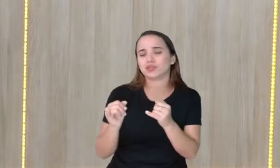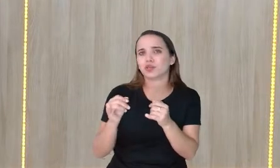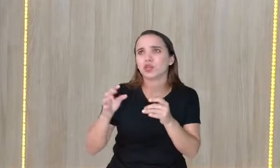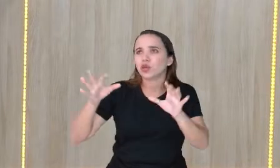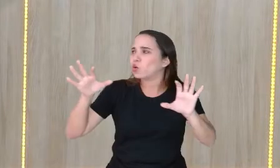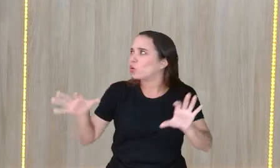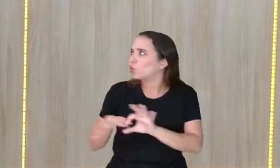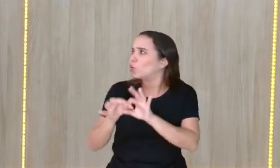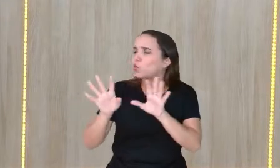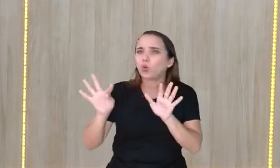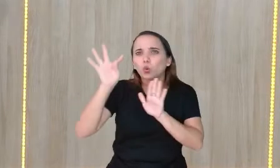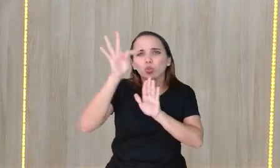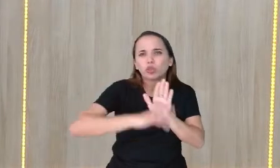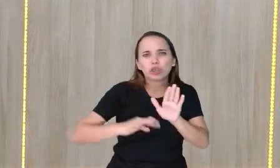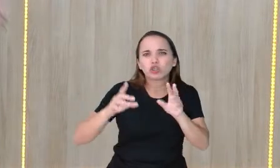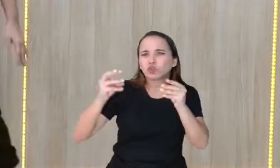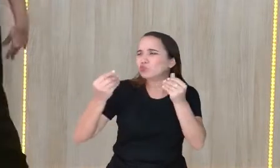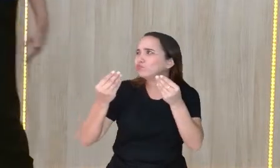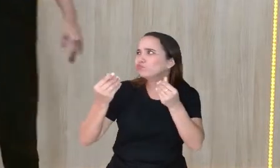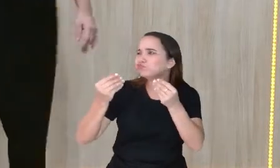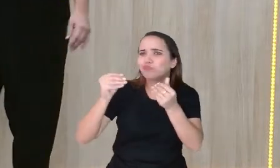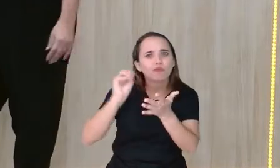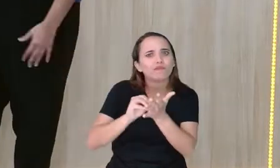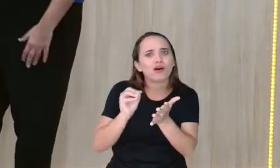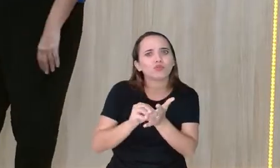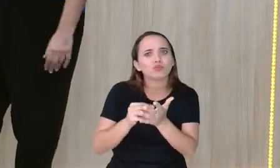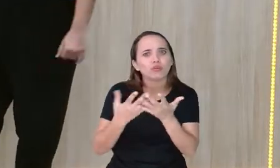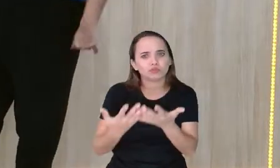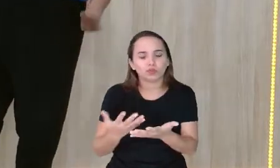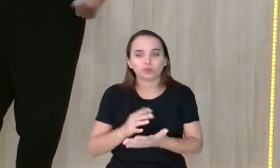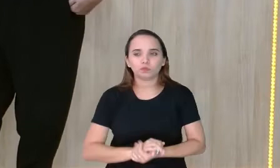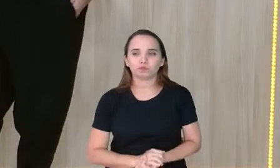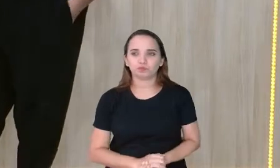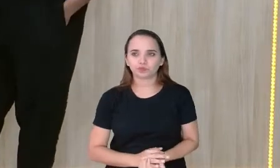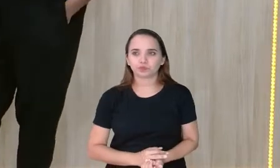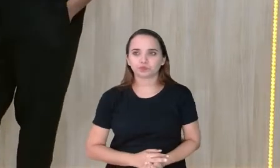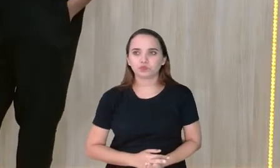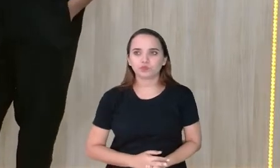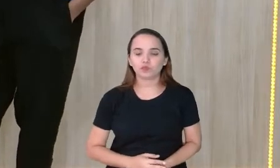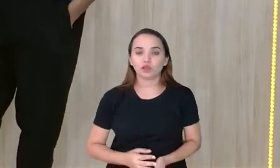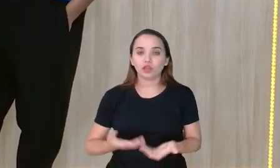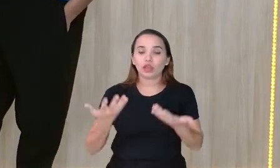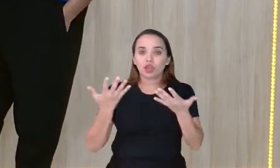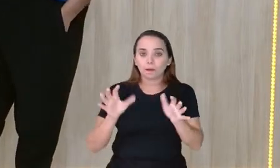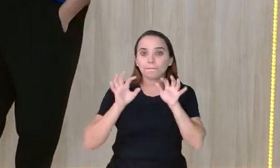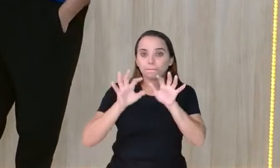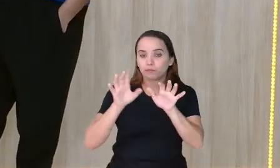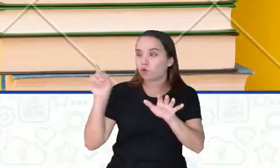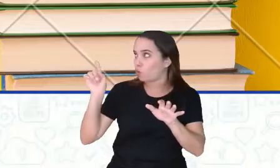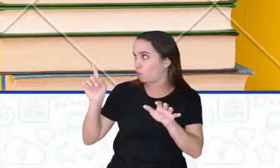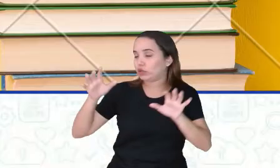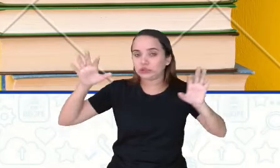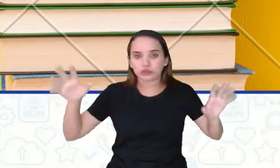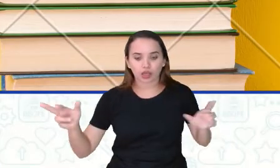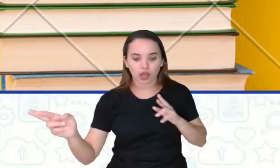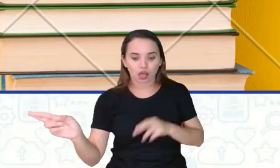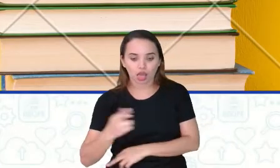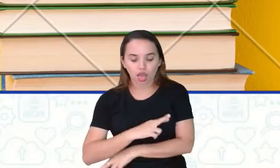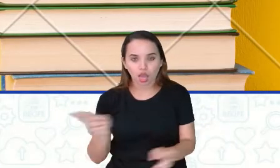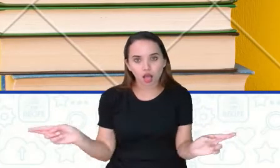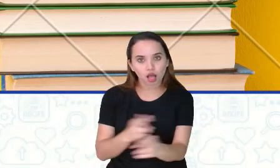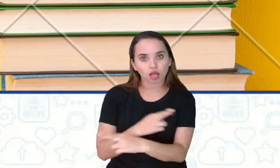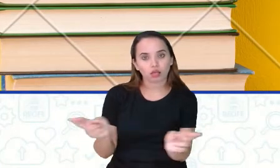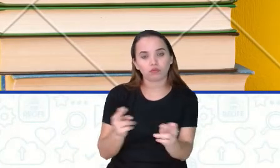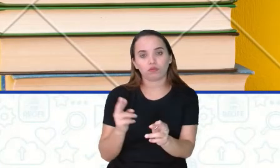é importante que a gente tenha, né, esse diálogo. Ó, por meio dessa relação entre diferentes